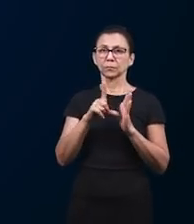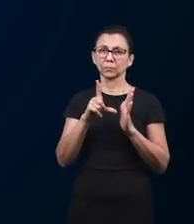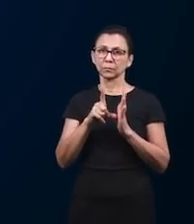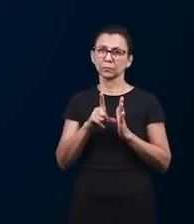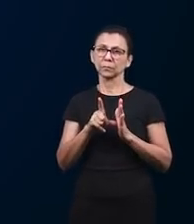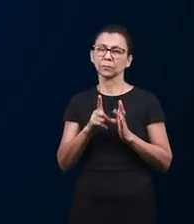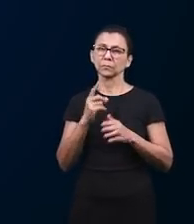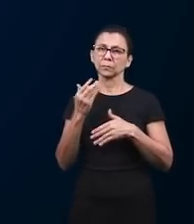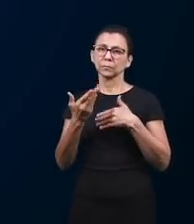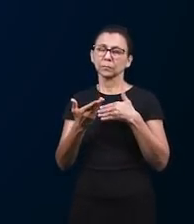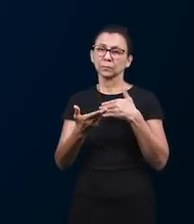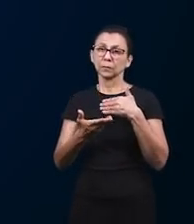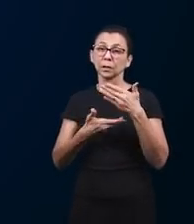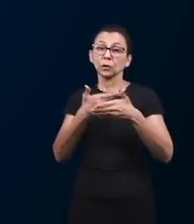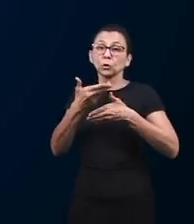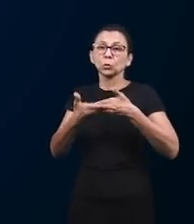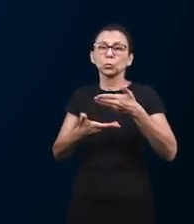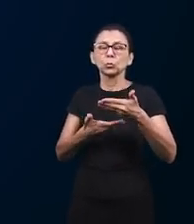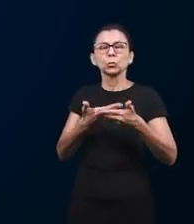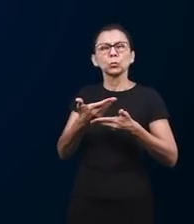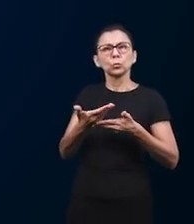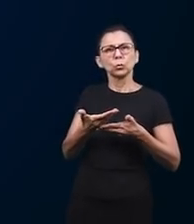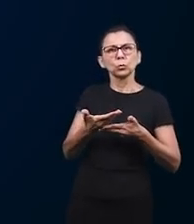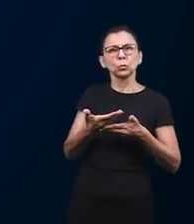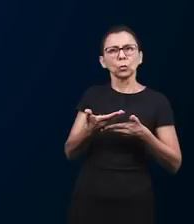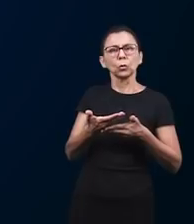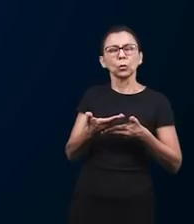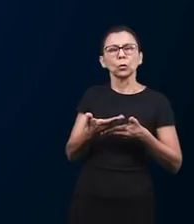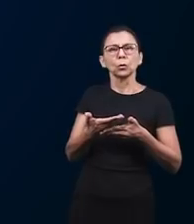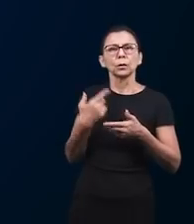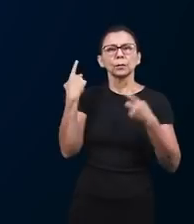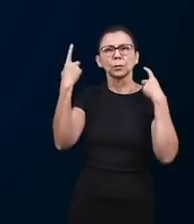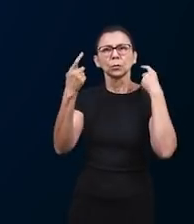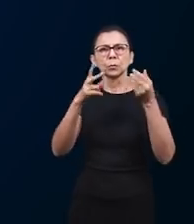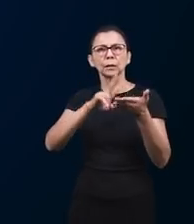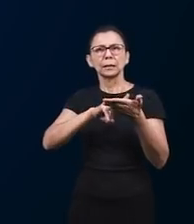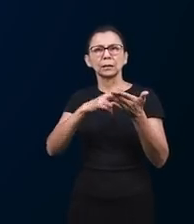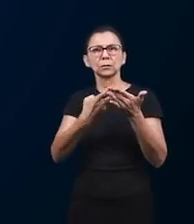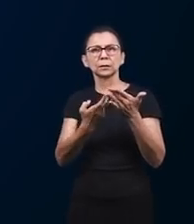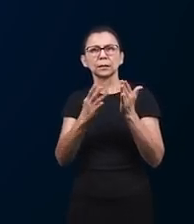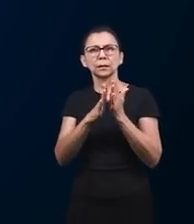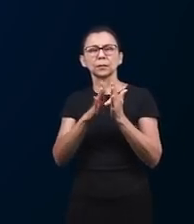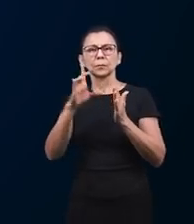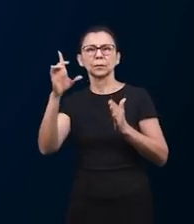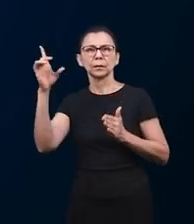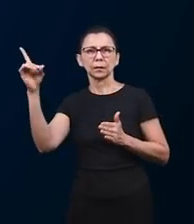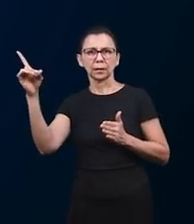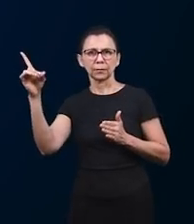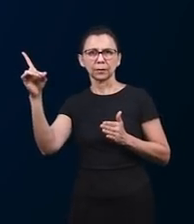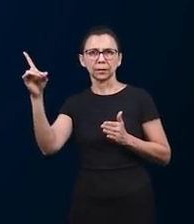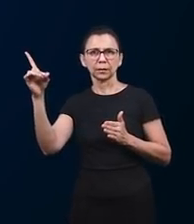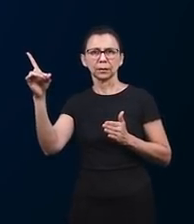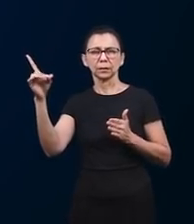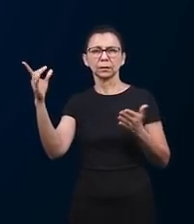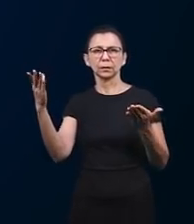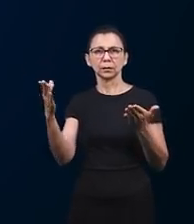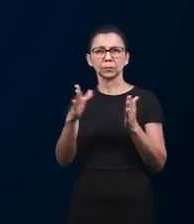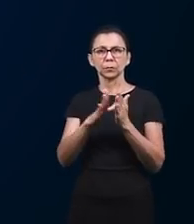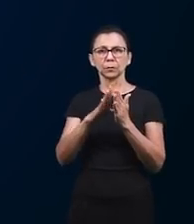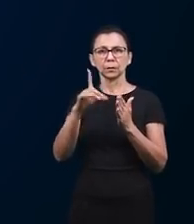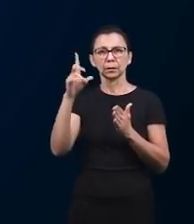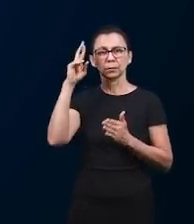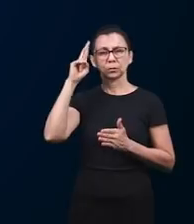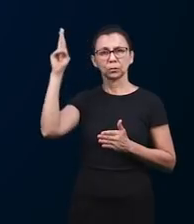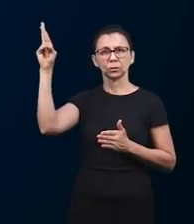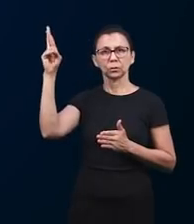e ele cuidou da palavra. A palavra do Senhor também está em nosso coração, porque a palavra do Senhor é para nós